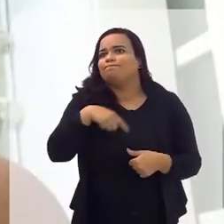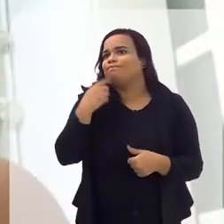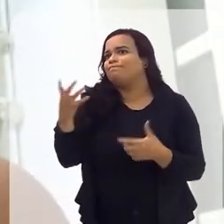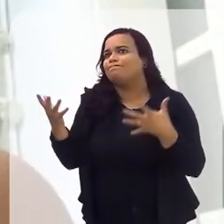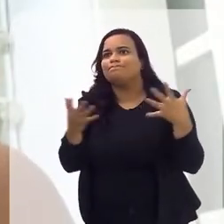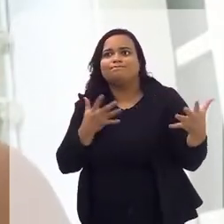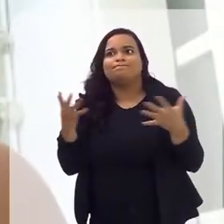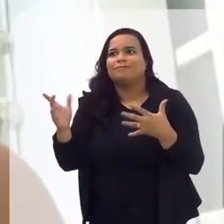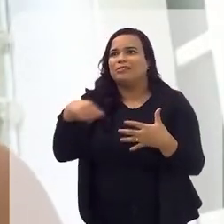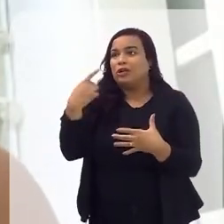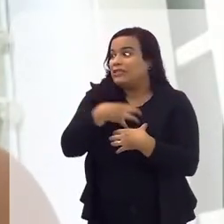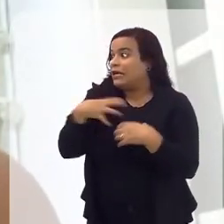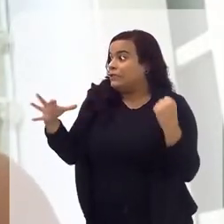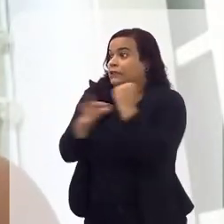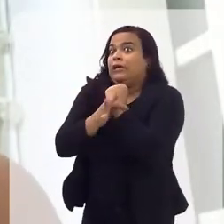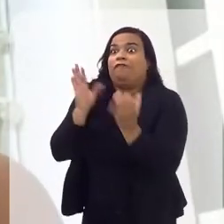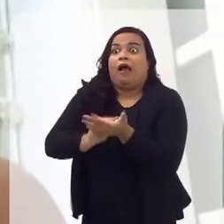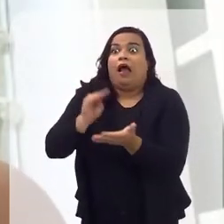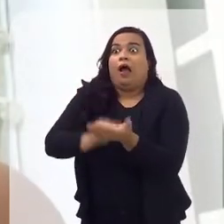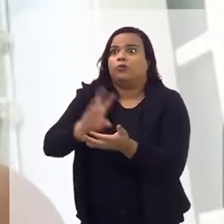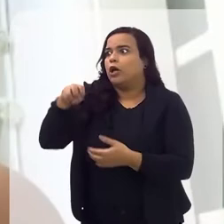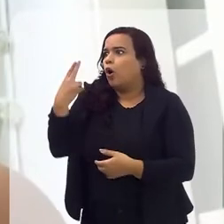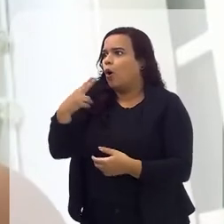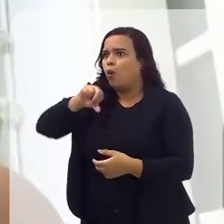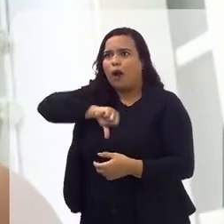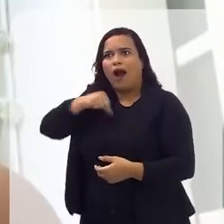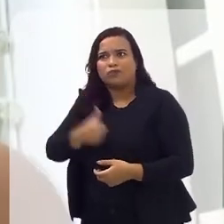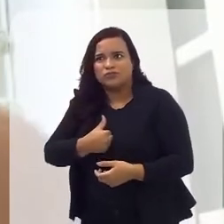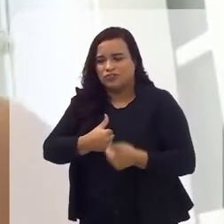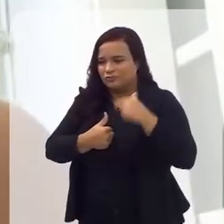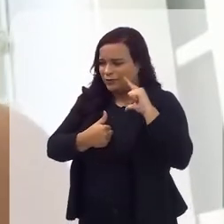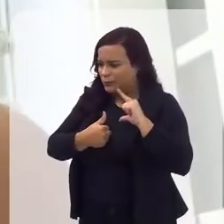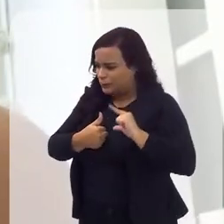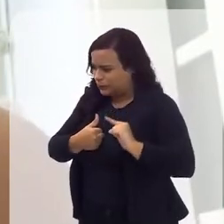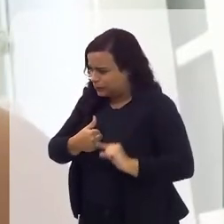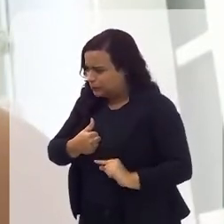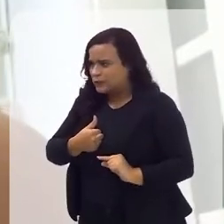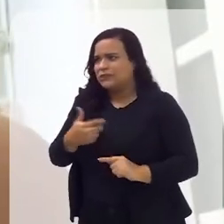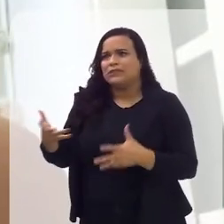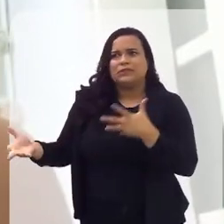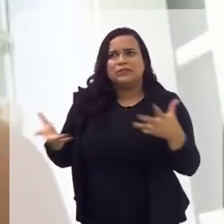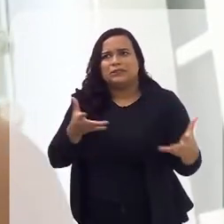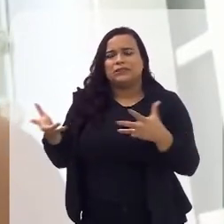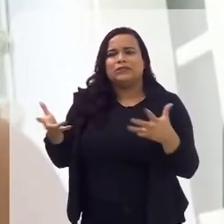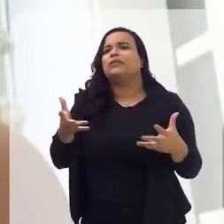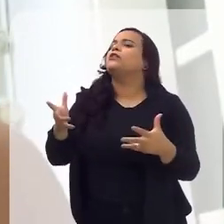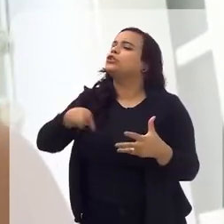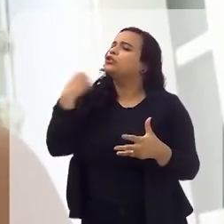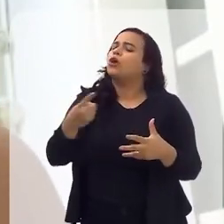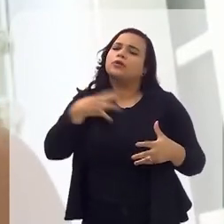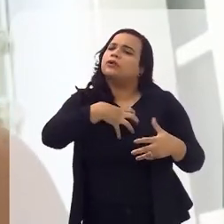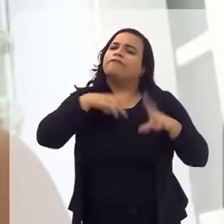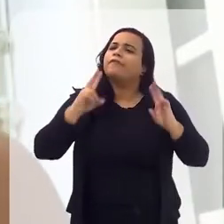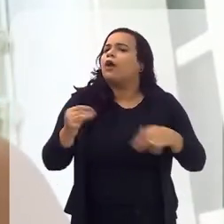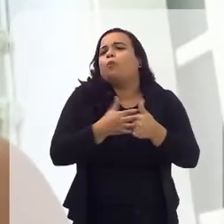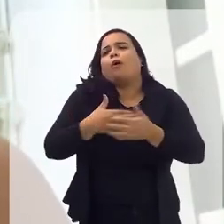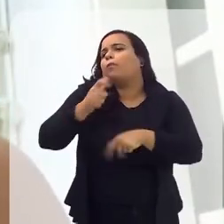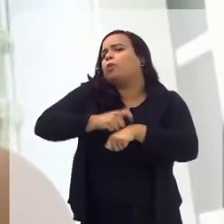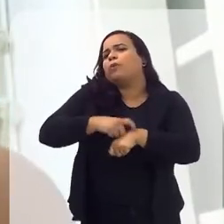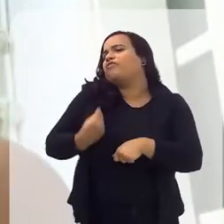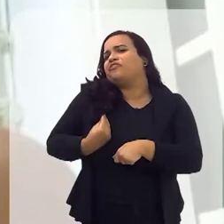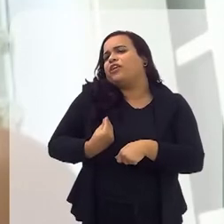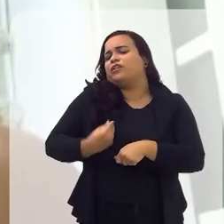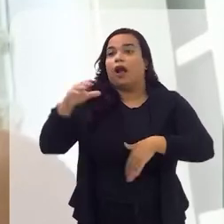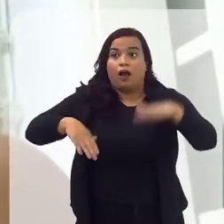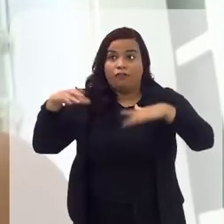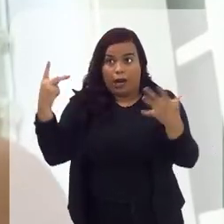que a gente se sente mais insegura, que a nossa autoestima está baixa. Todos nós vamos sentir isso em vários momentos da nossa vida, né? Em alguns momentos a